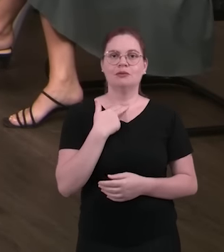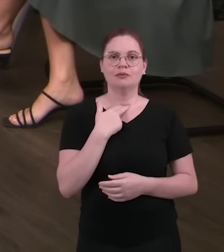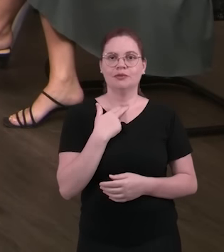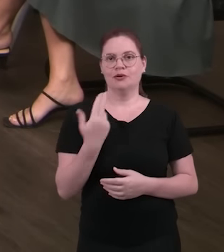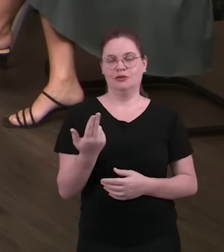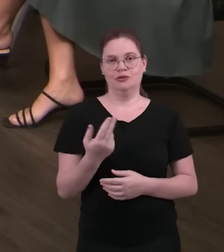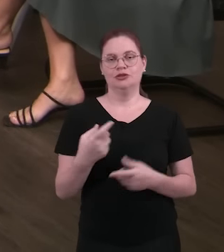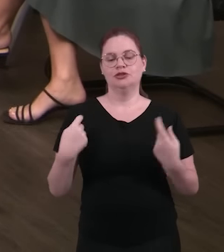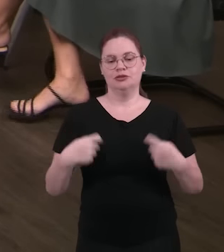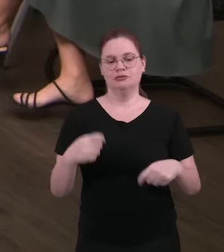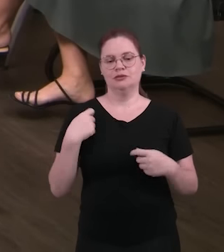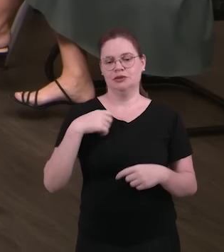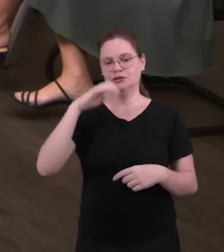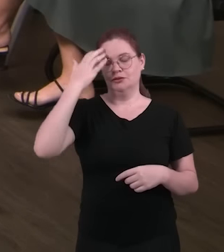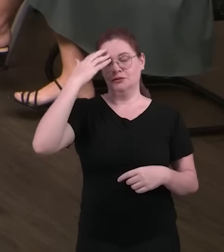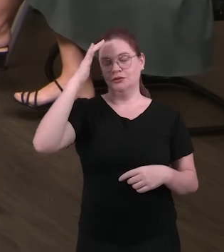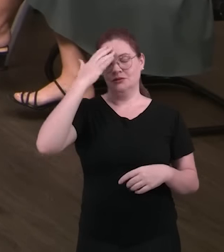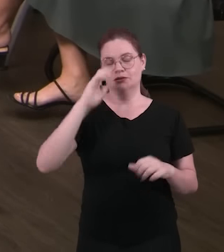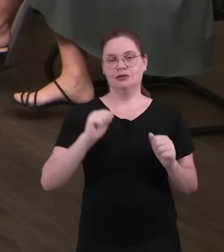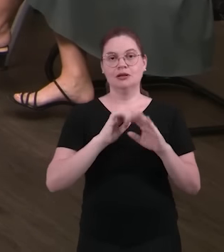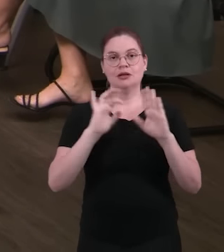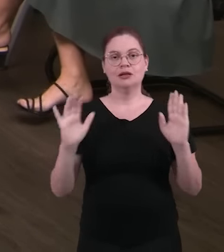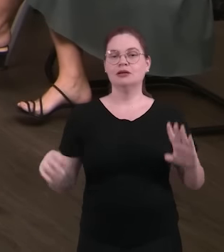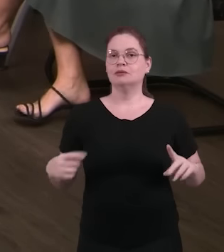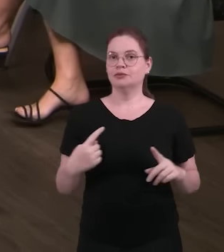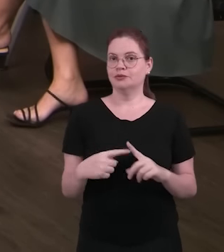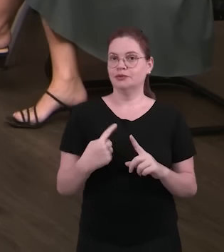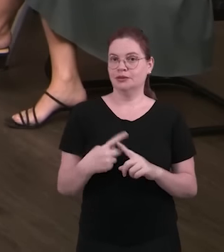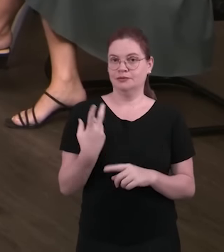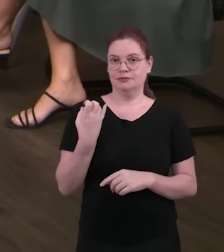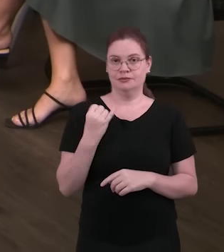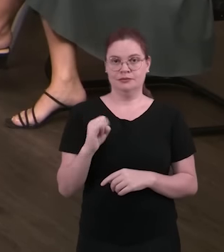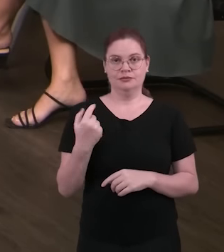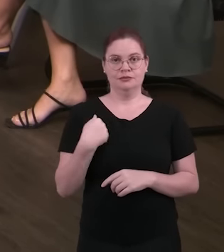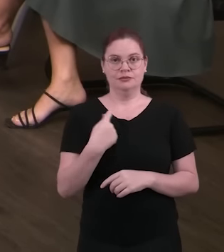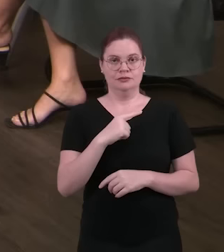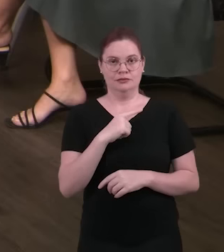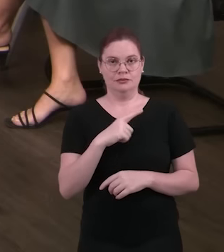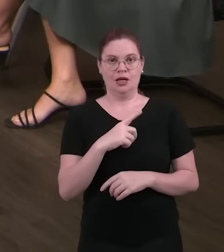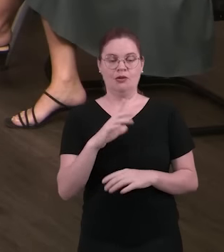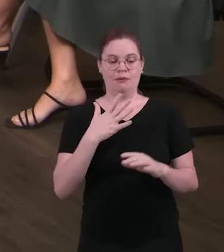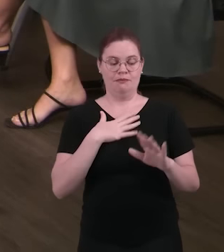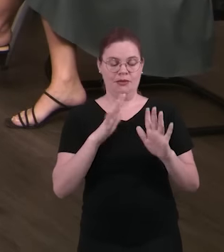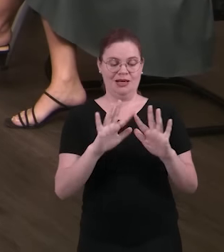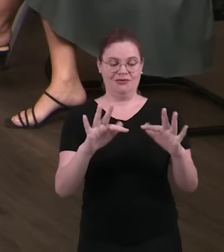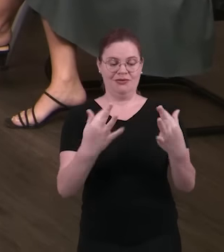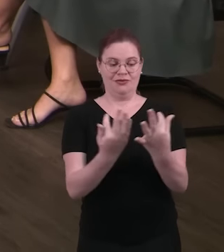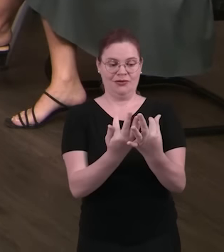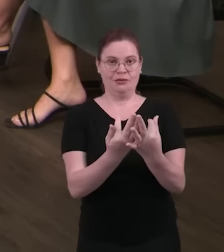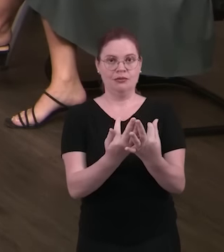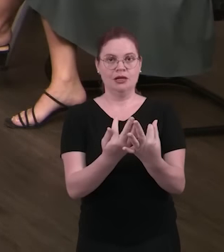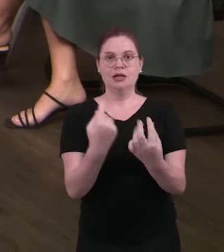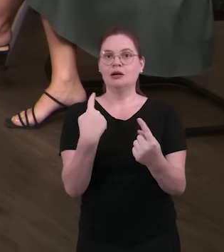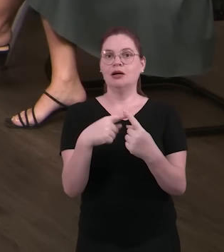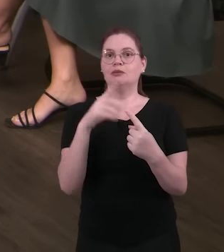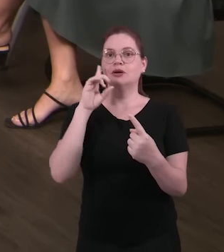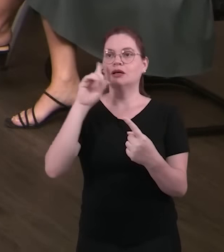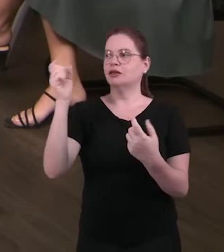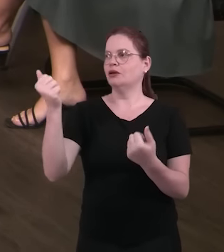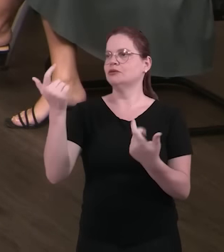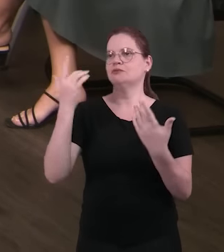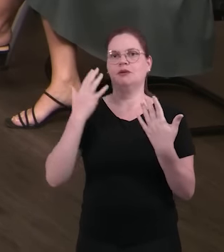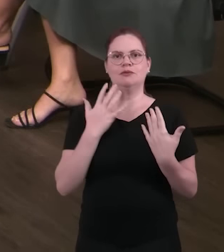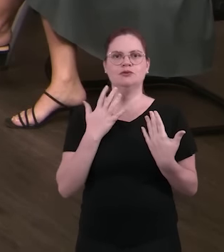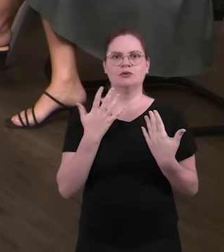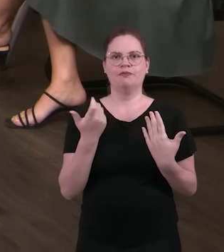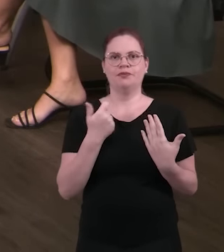gente tem que levar em consideração, porque se eu tenho a família que eu tenho hoje, é porque Deus abençoou. Então,